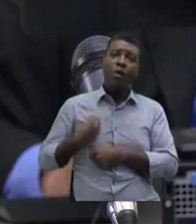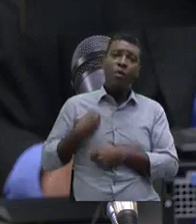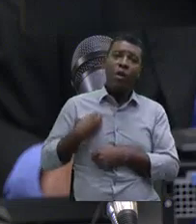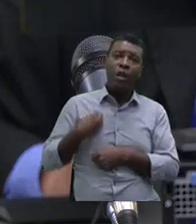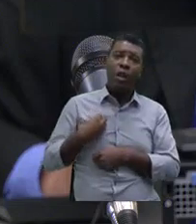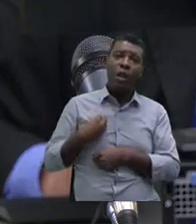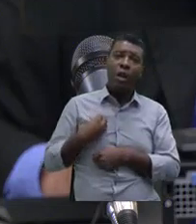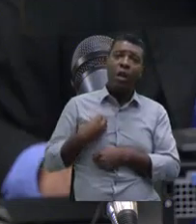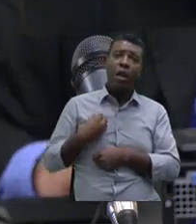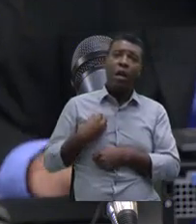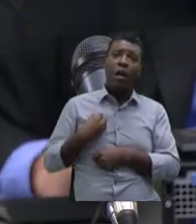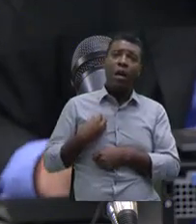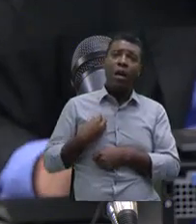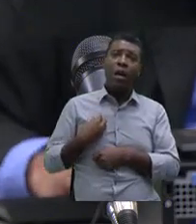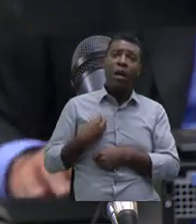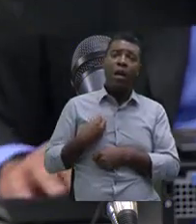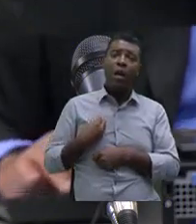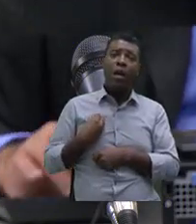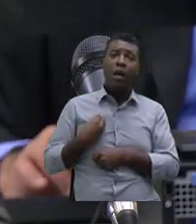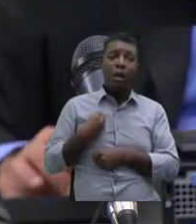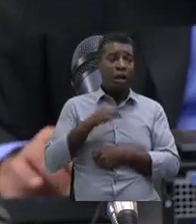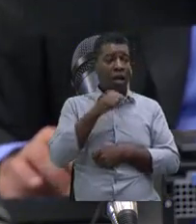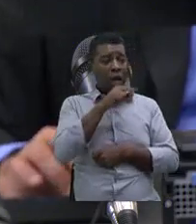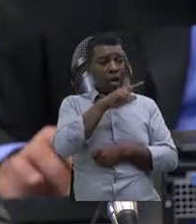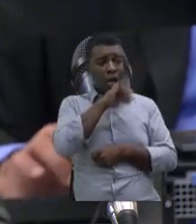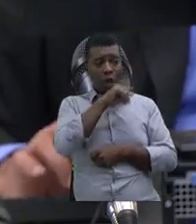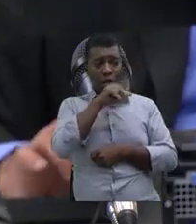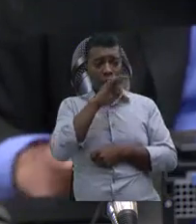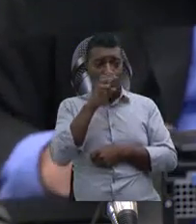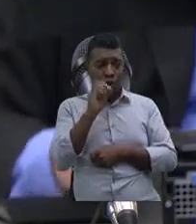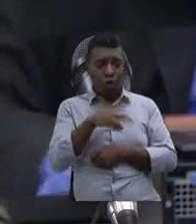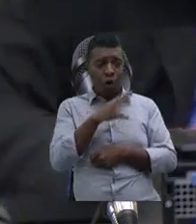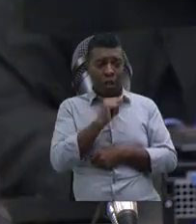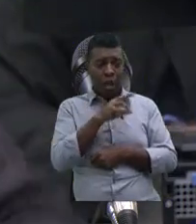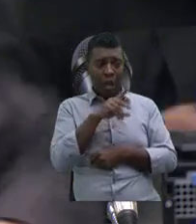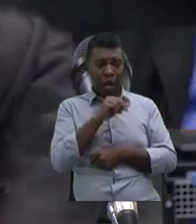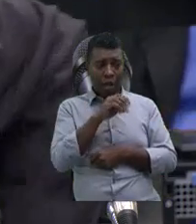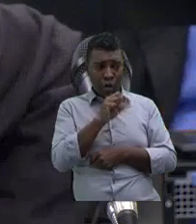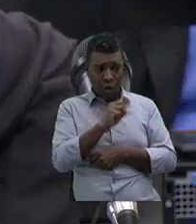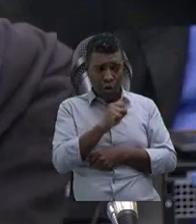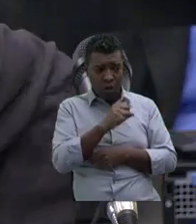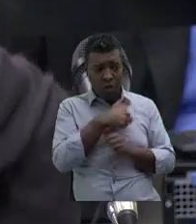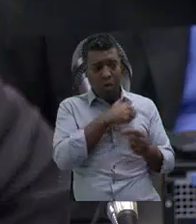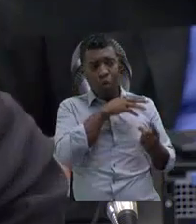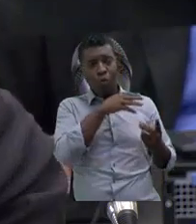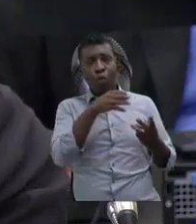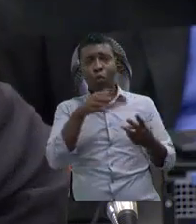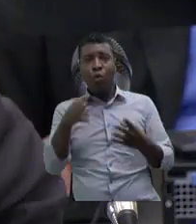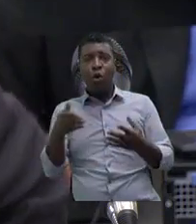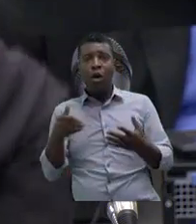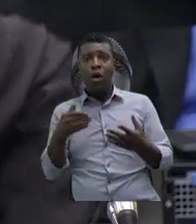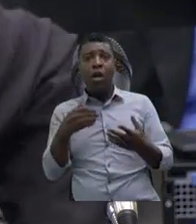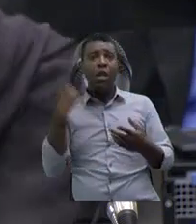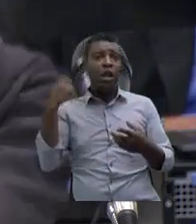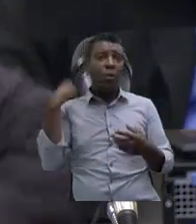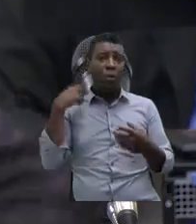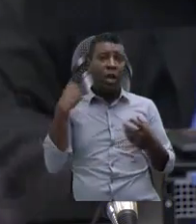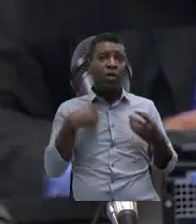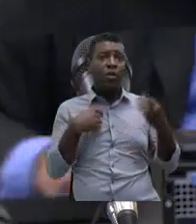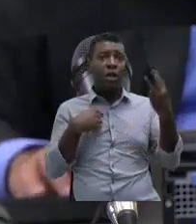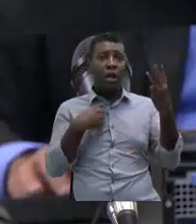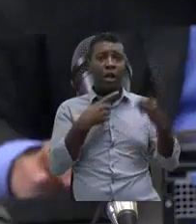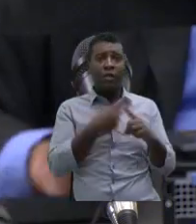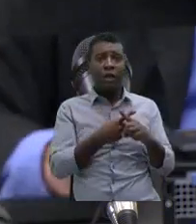por todos os governadores, desde Nilton Cardoso até hoje, como deputado 3 vezes, 6 vezes